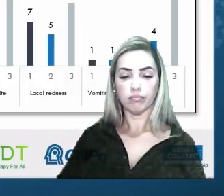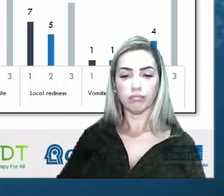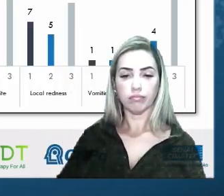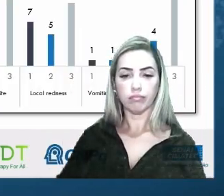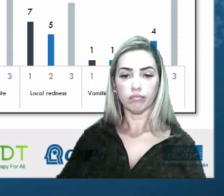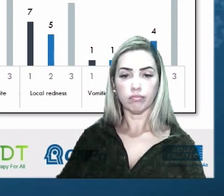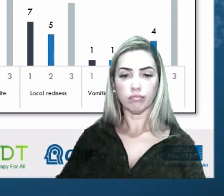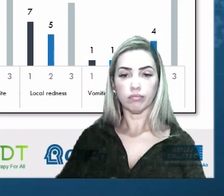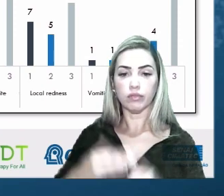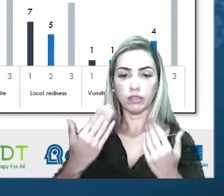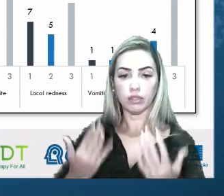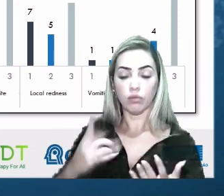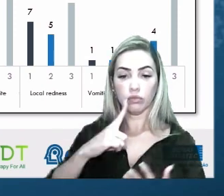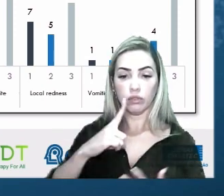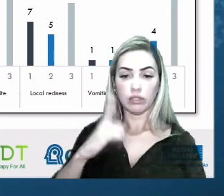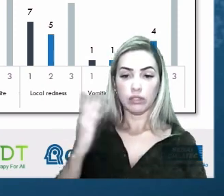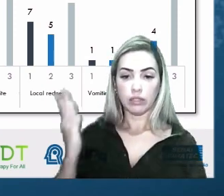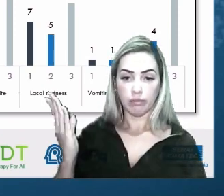Então, está aqui